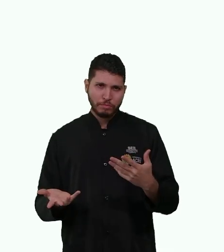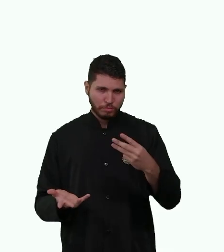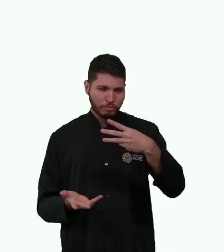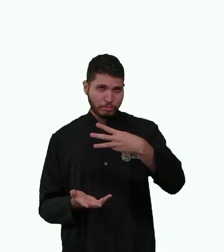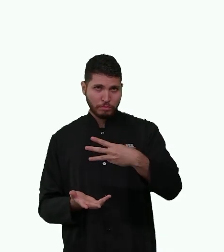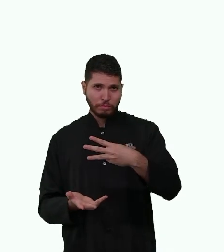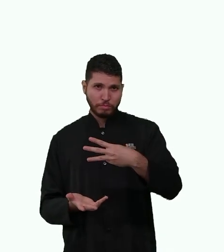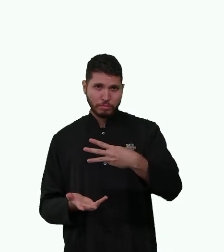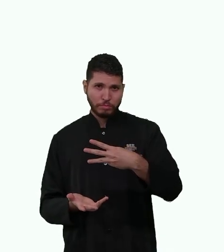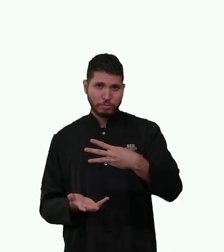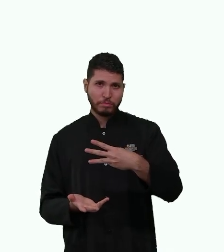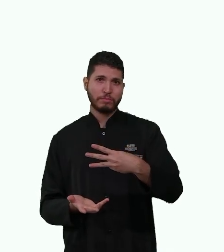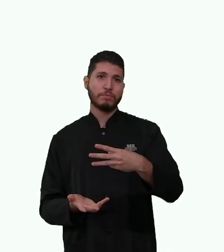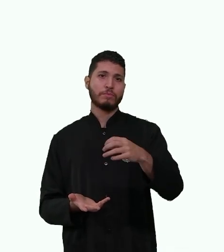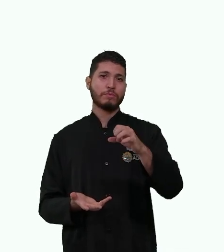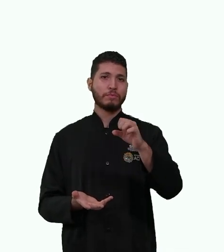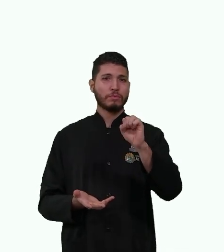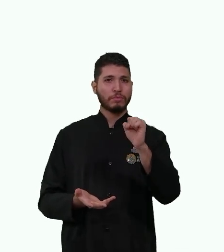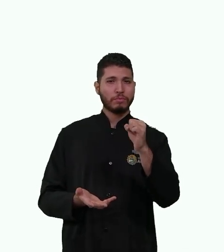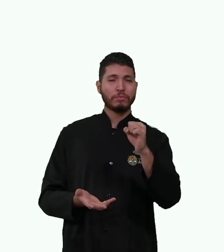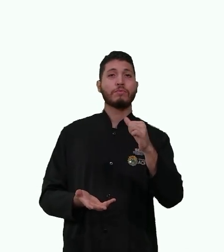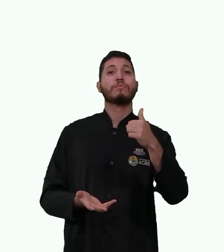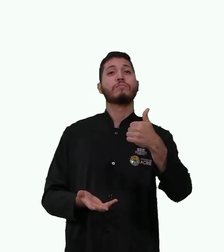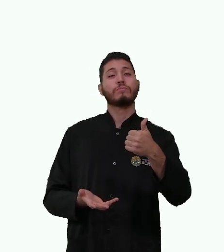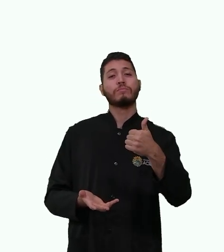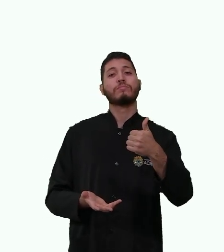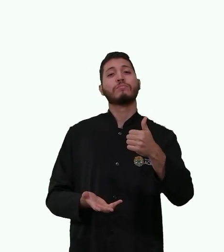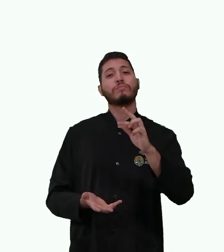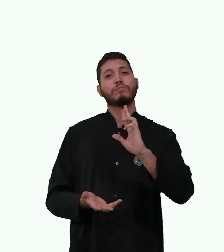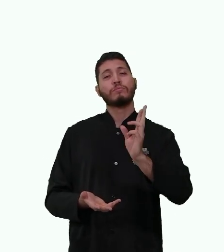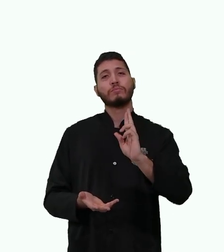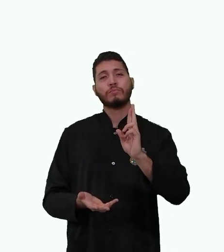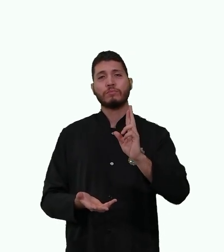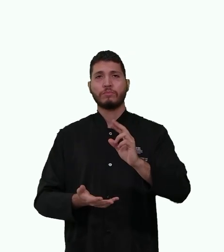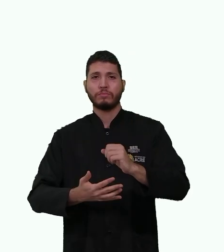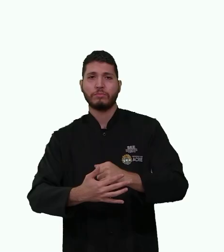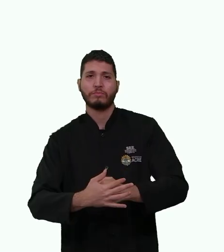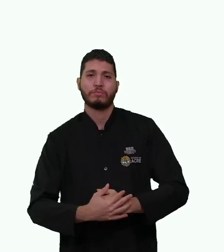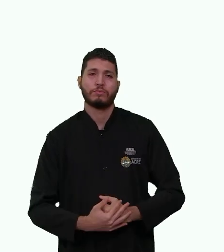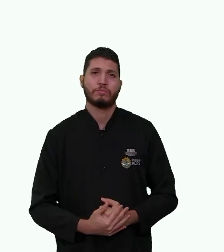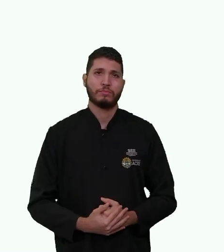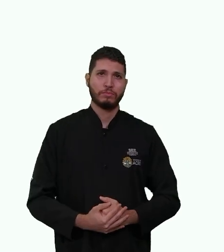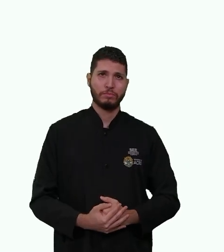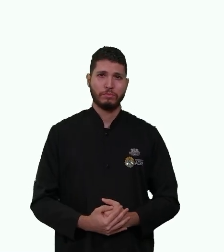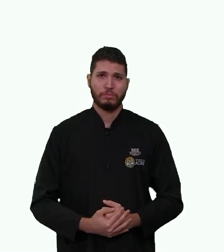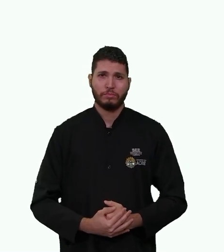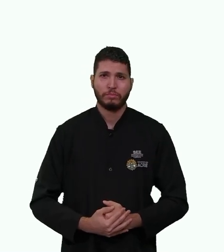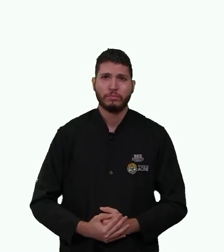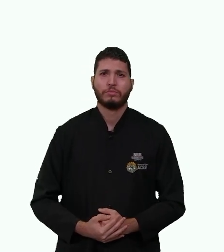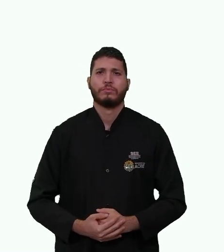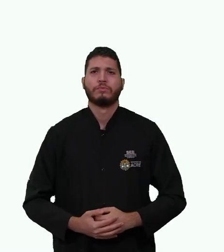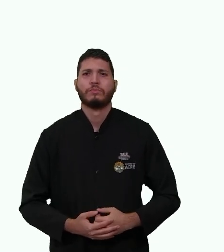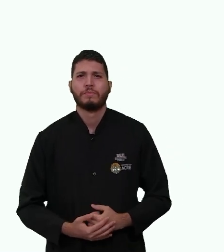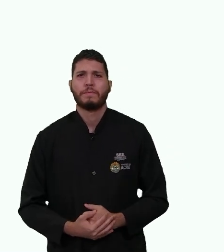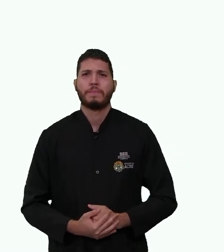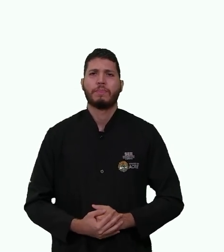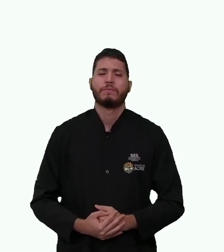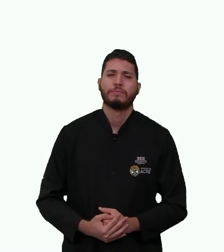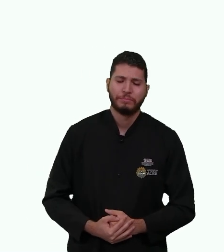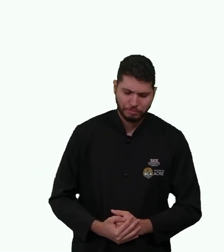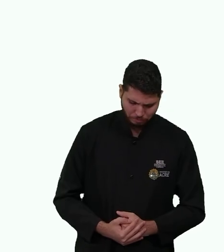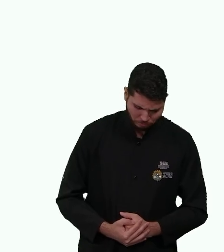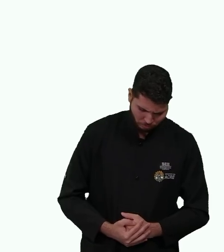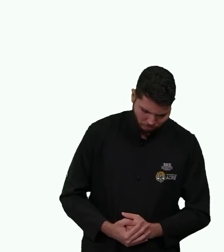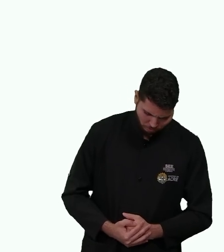889, que foi o valor percentual que a gente calculou. Então, ela vai gastar R$ 381 para